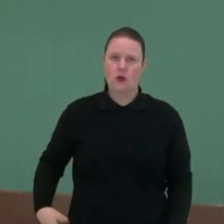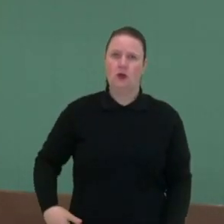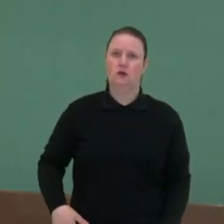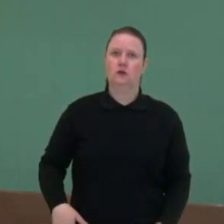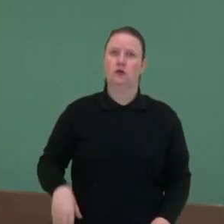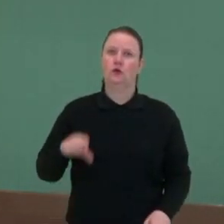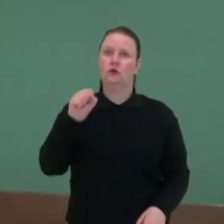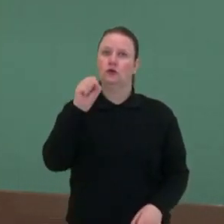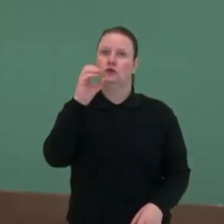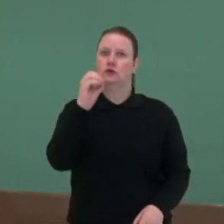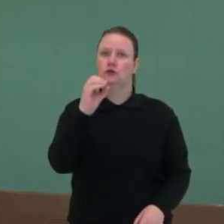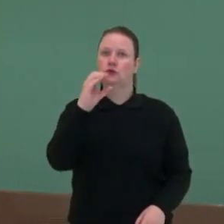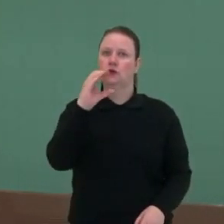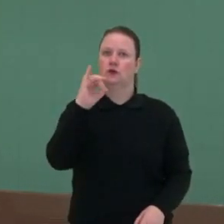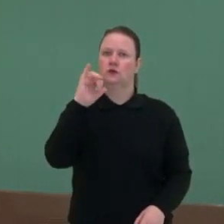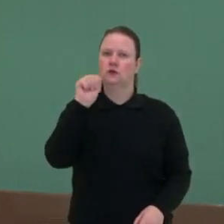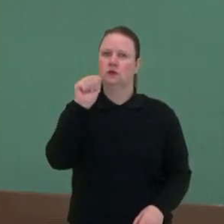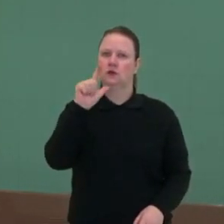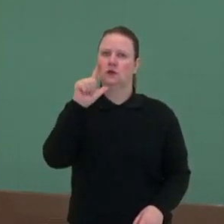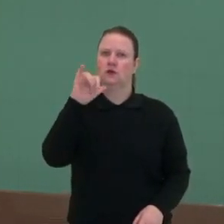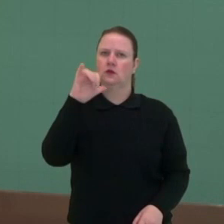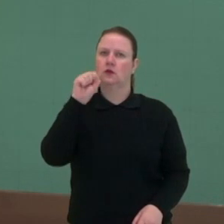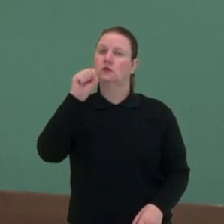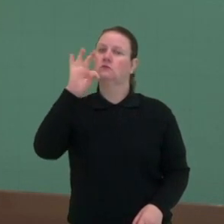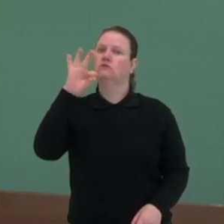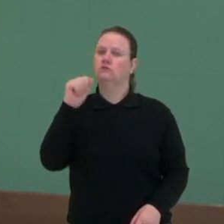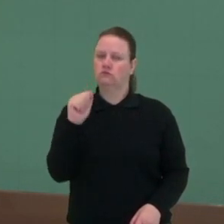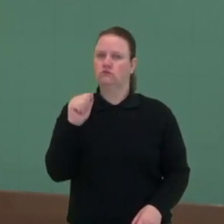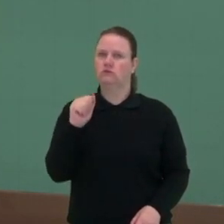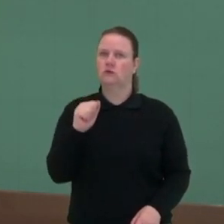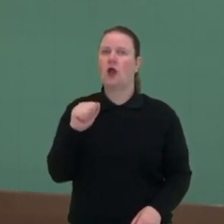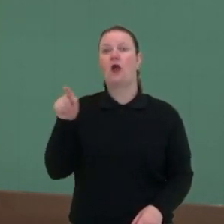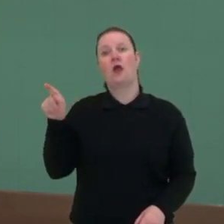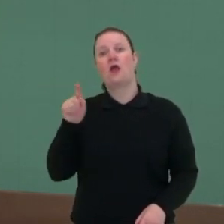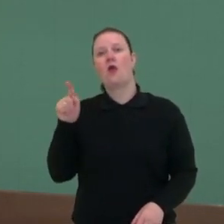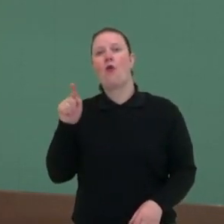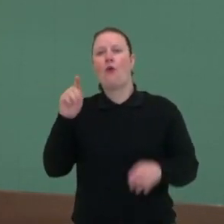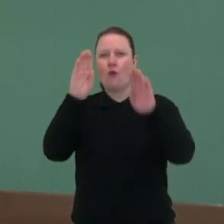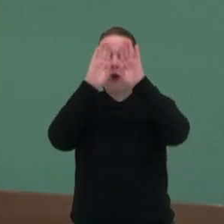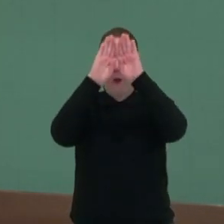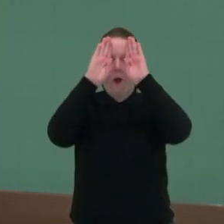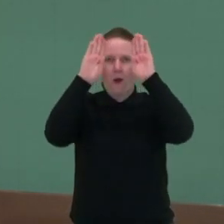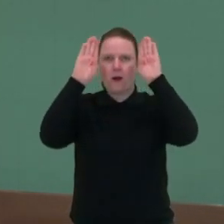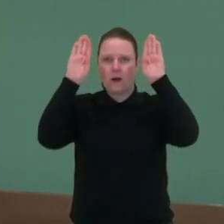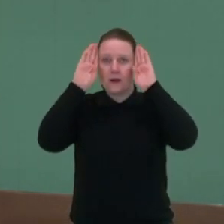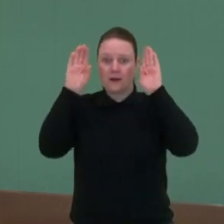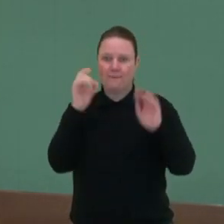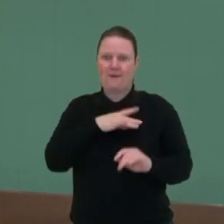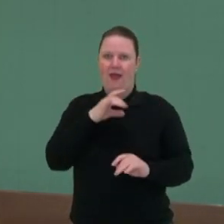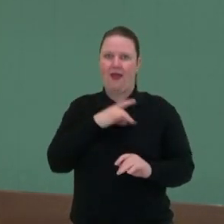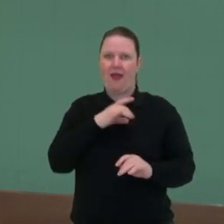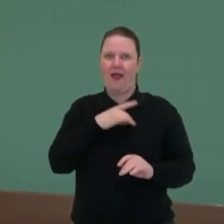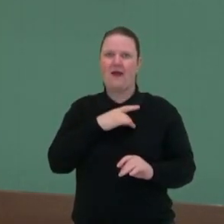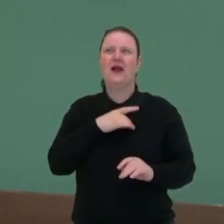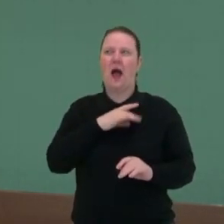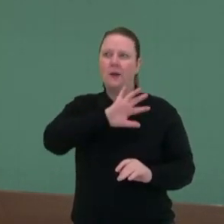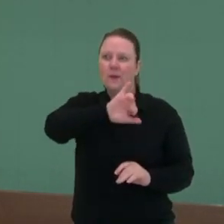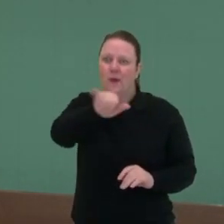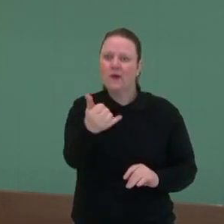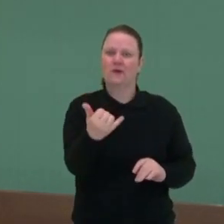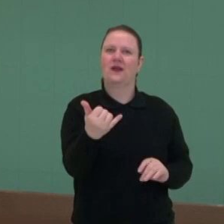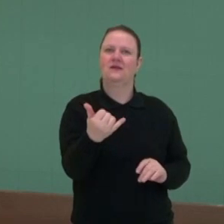Latina. E o Fernando Collor de Mello explorou muito bem este medo de um socialismo e se apresentou como um